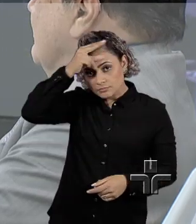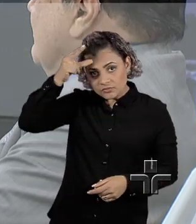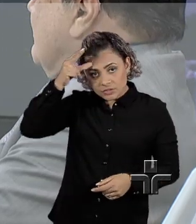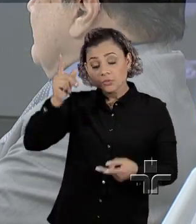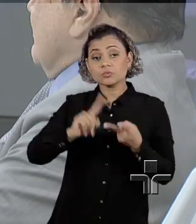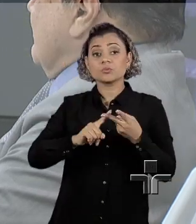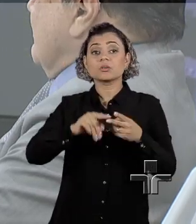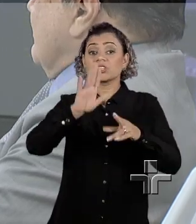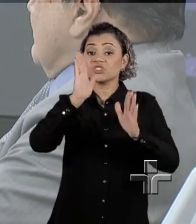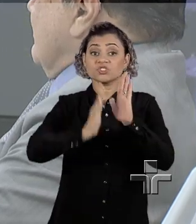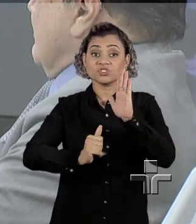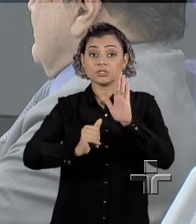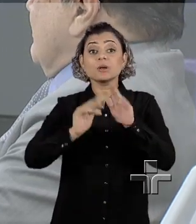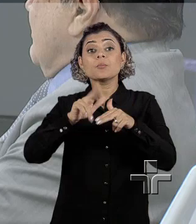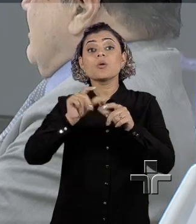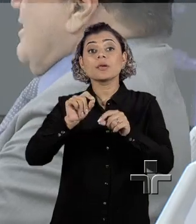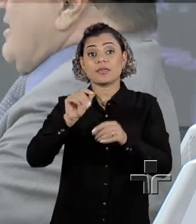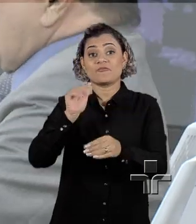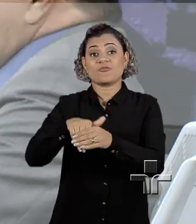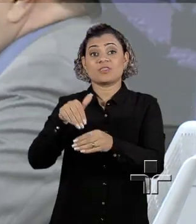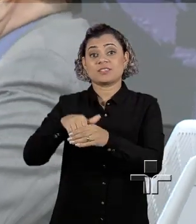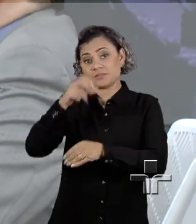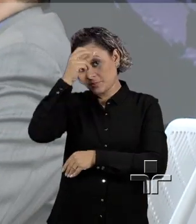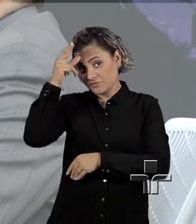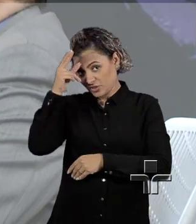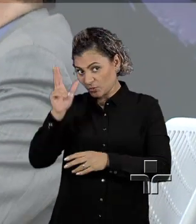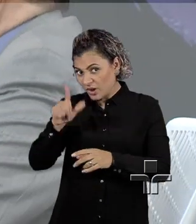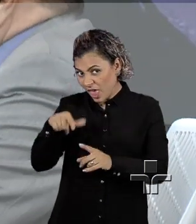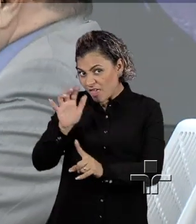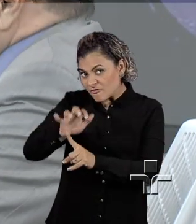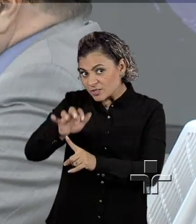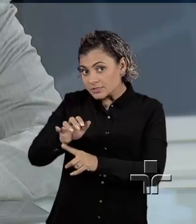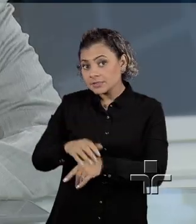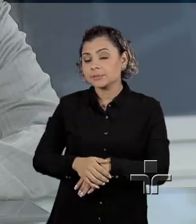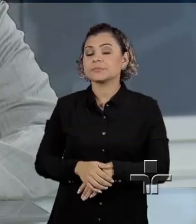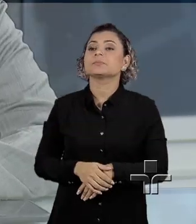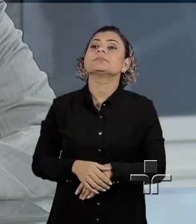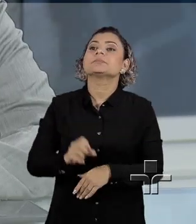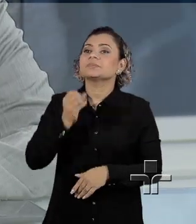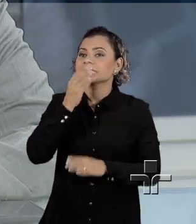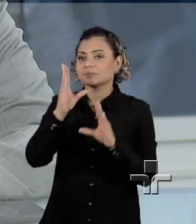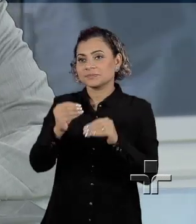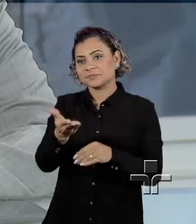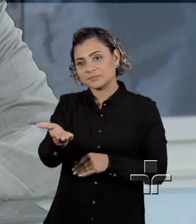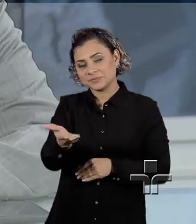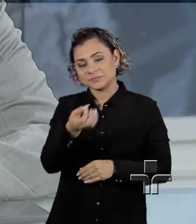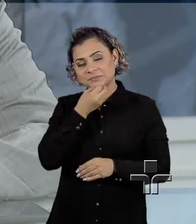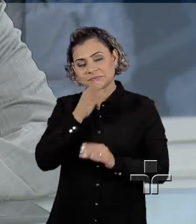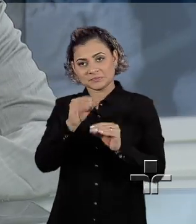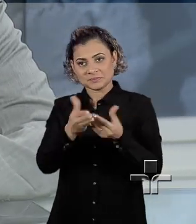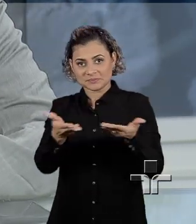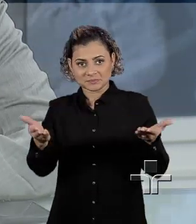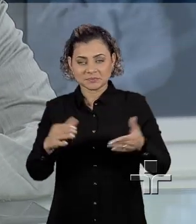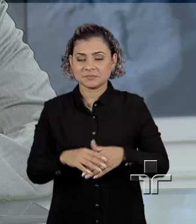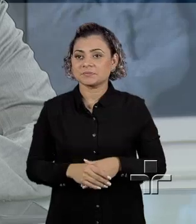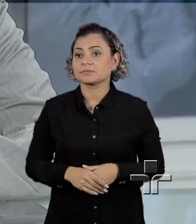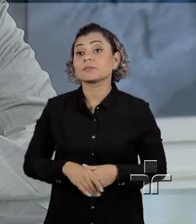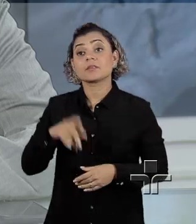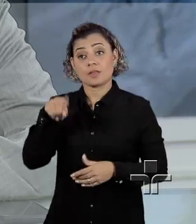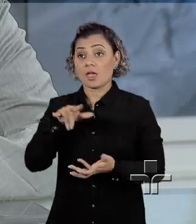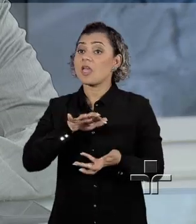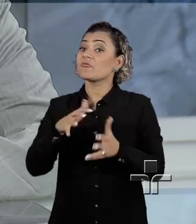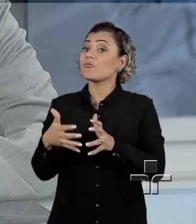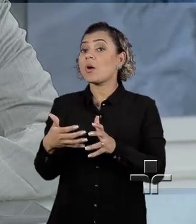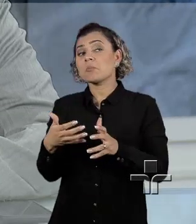das eleições para a prefeitura, não é isso? Boa noite, William. Boa noite, Flávio. Oi. Olha, é a reforma